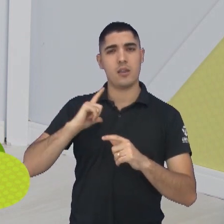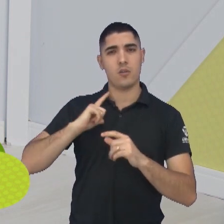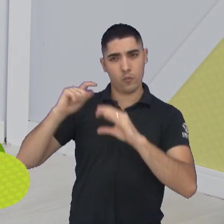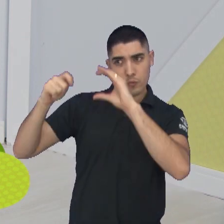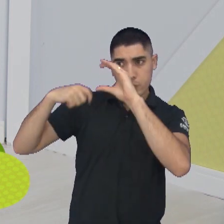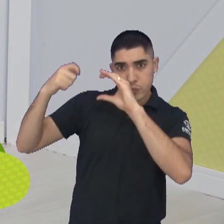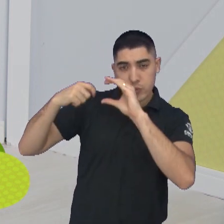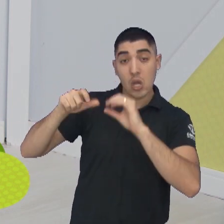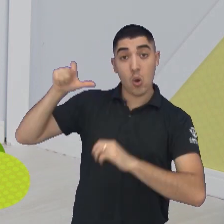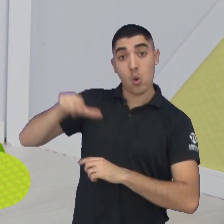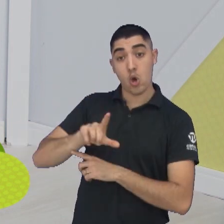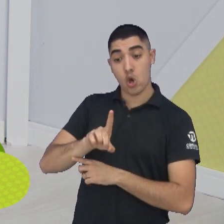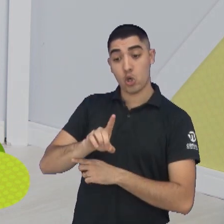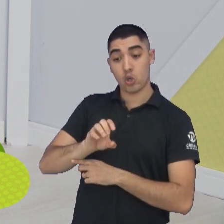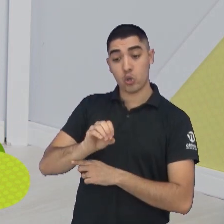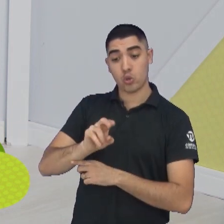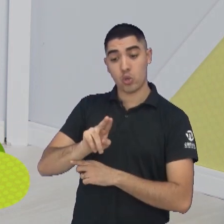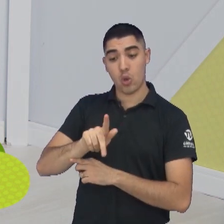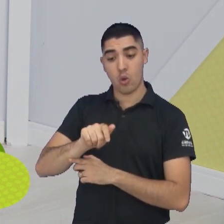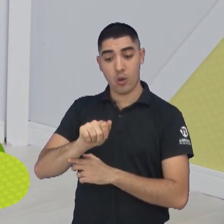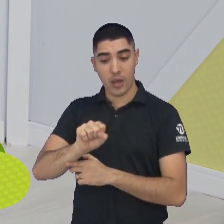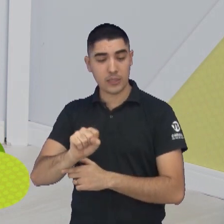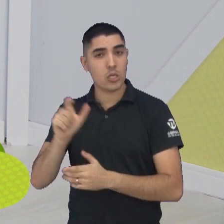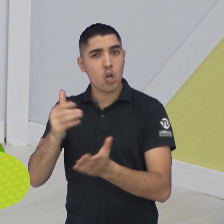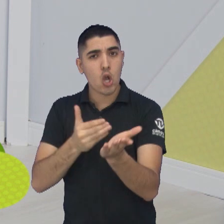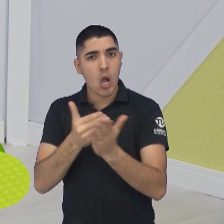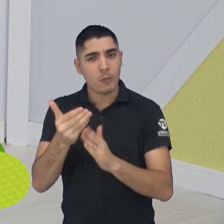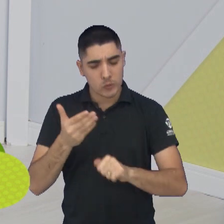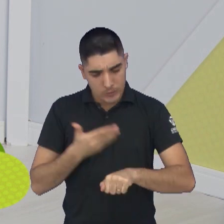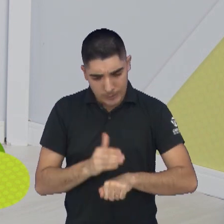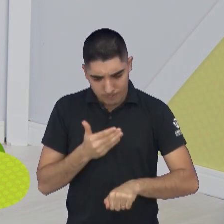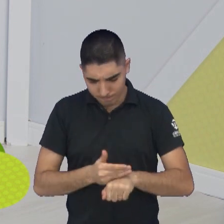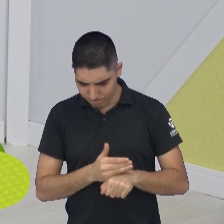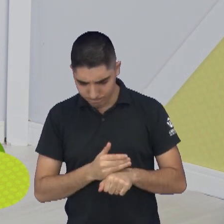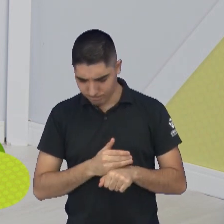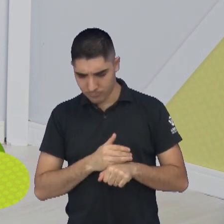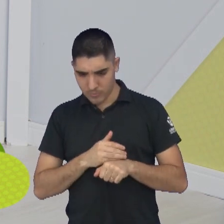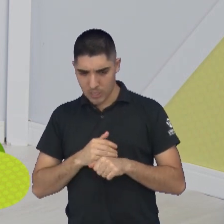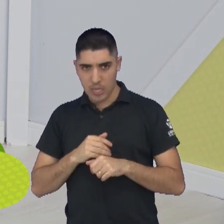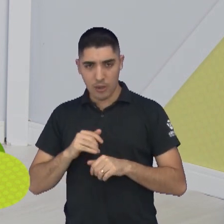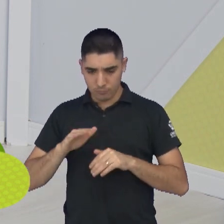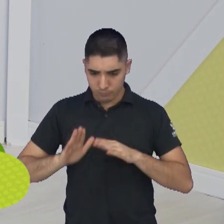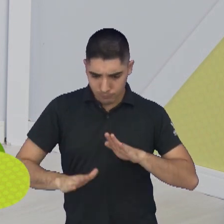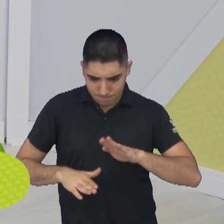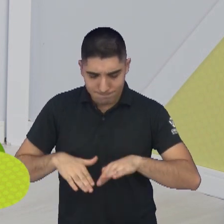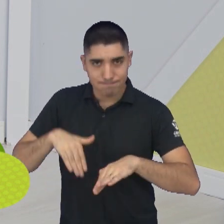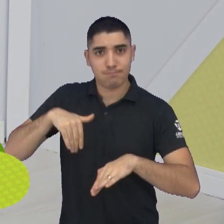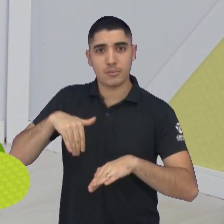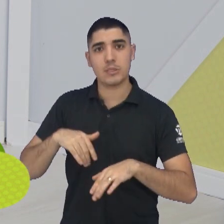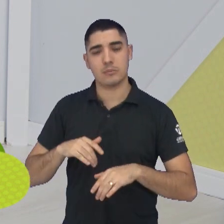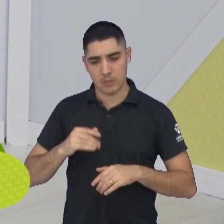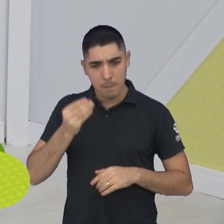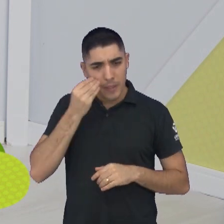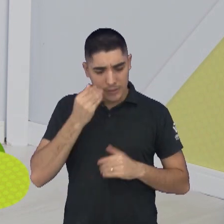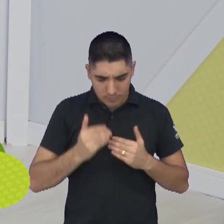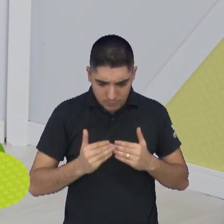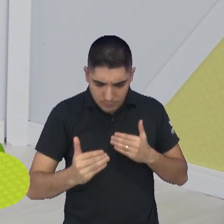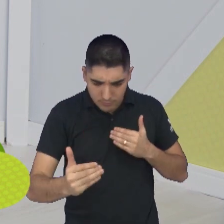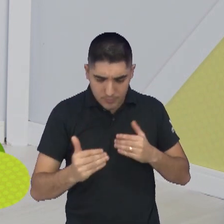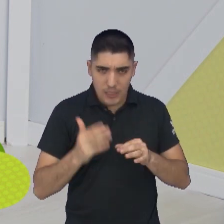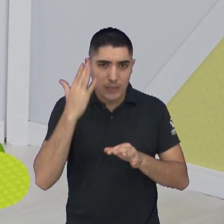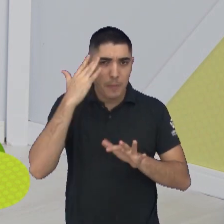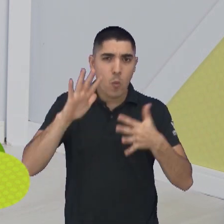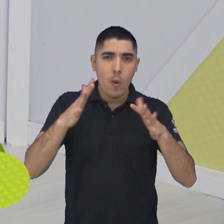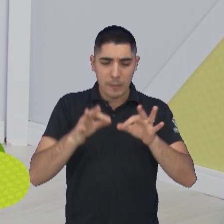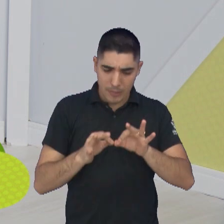lance. O Douglas estava até ensaiando ali as passadas, imitando um saque, né, fictício, para ele poder medir ali ter a noção,